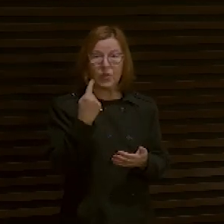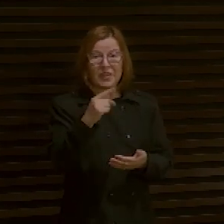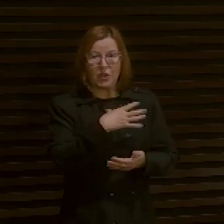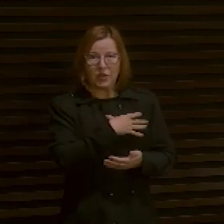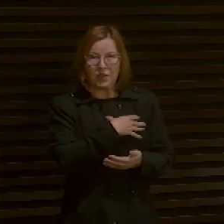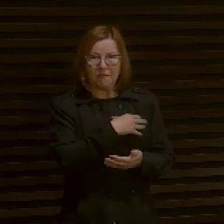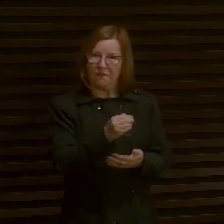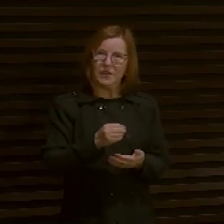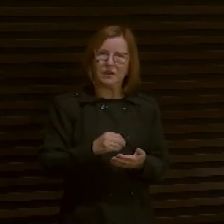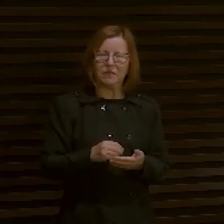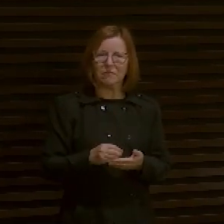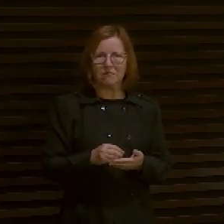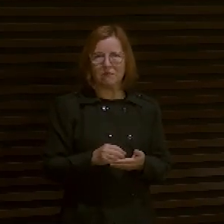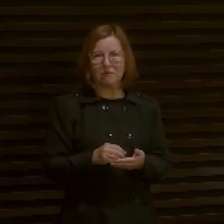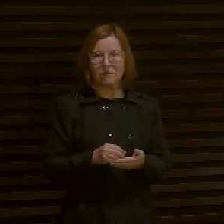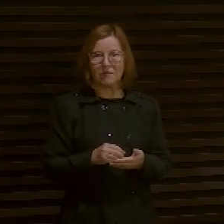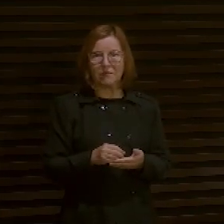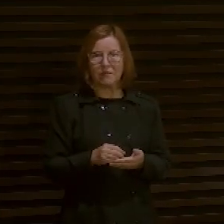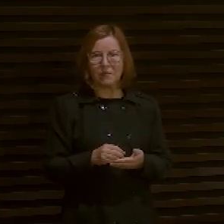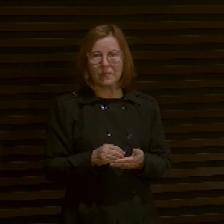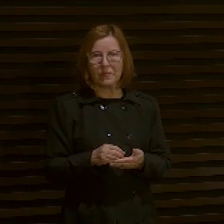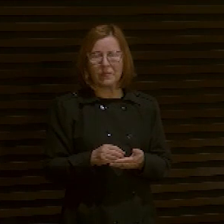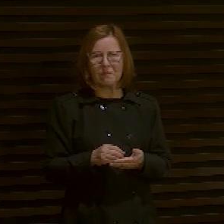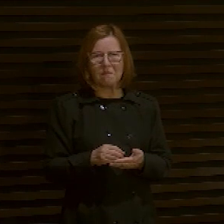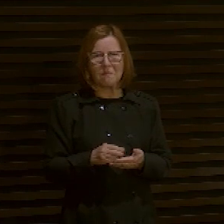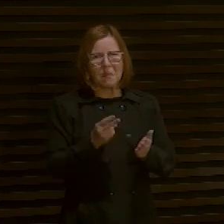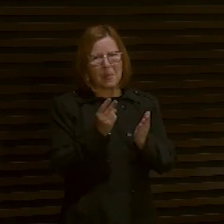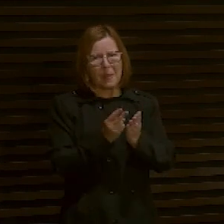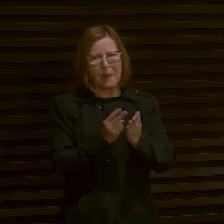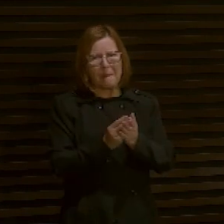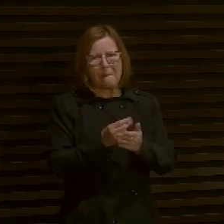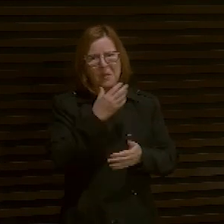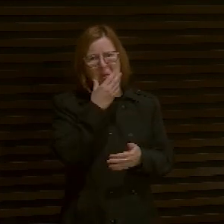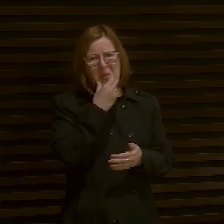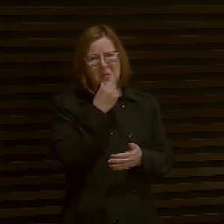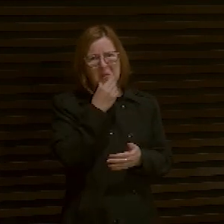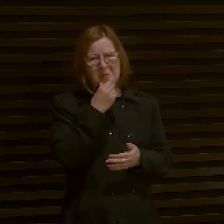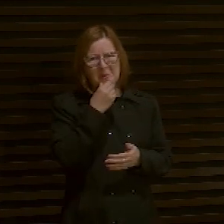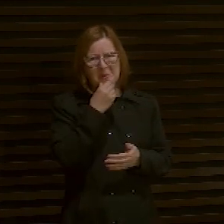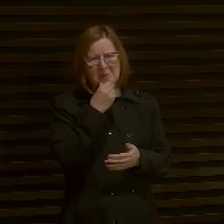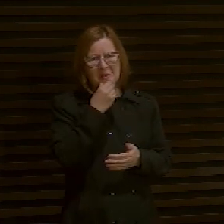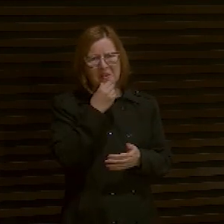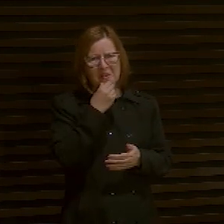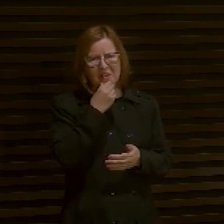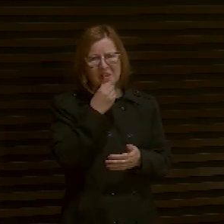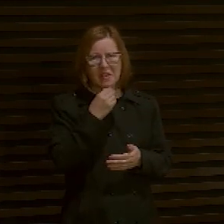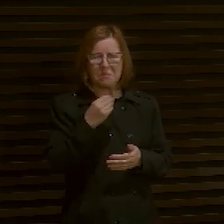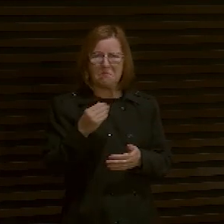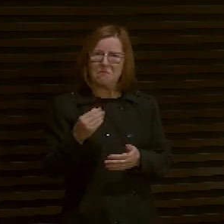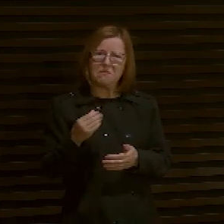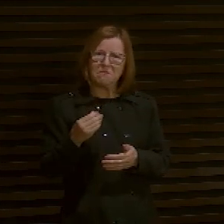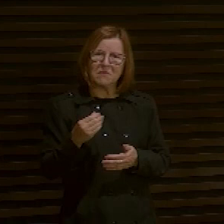lhes der. O mais sensível dos homens e o mais delicado do meio de vocês será mesquinho para com o